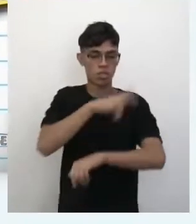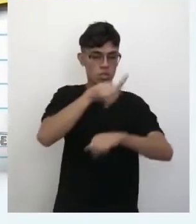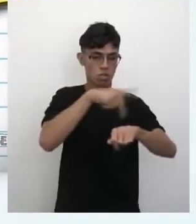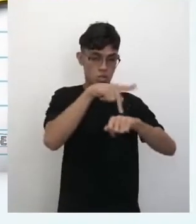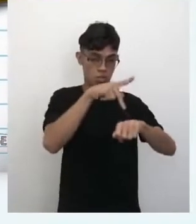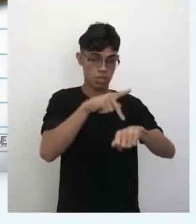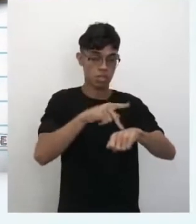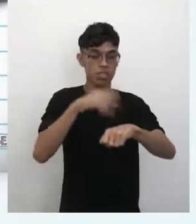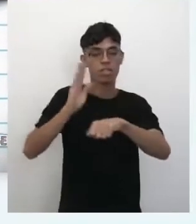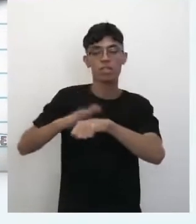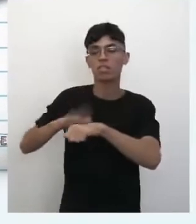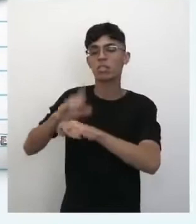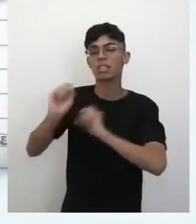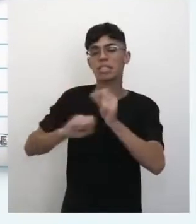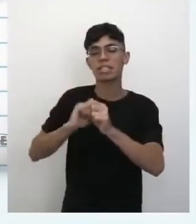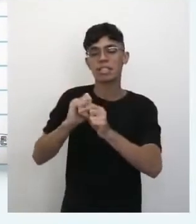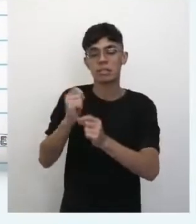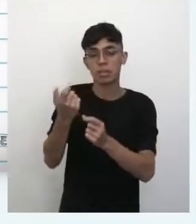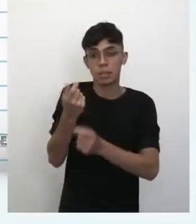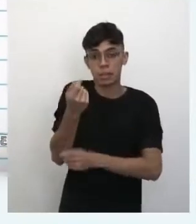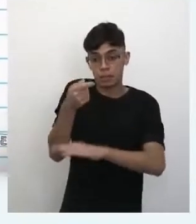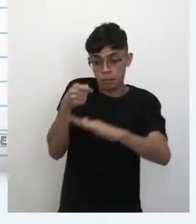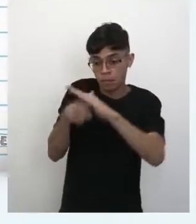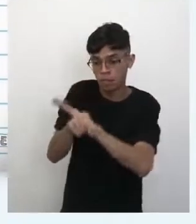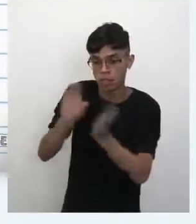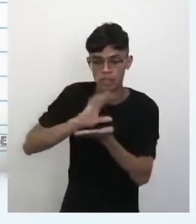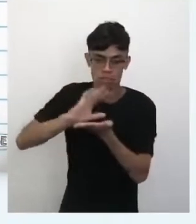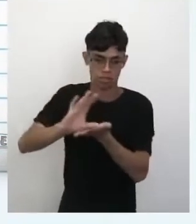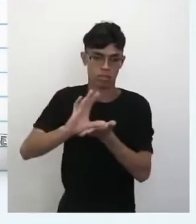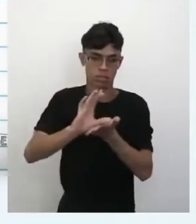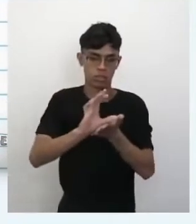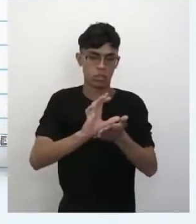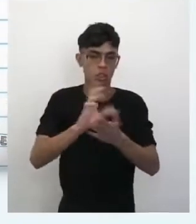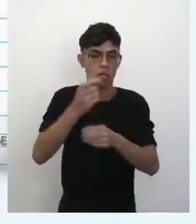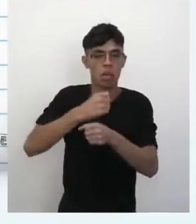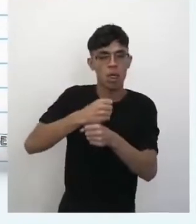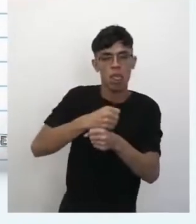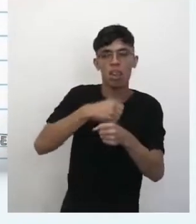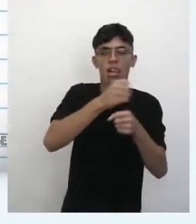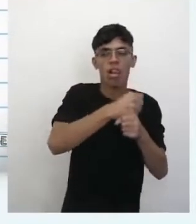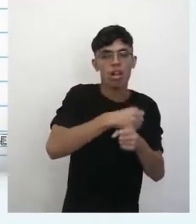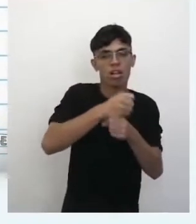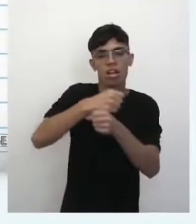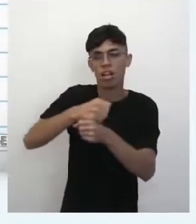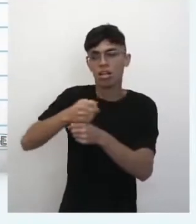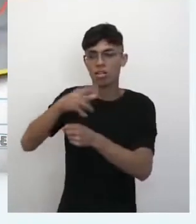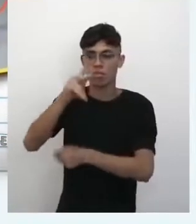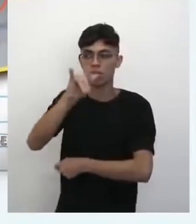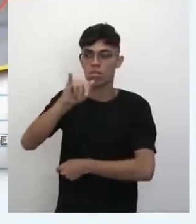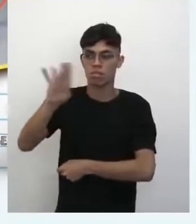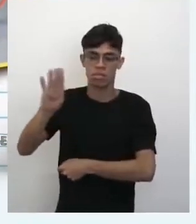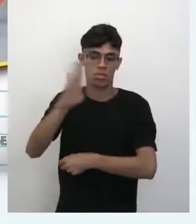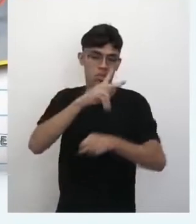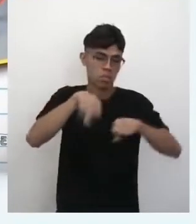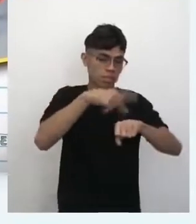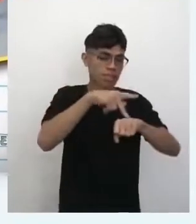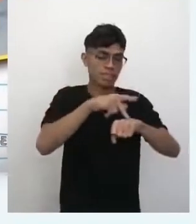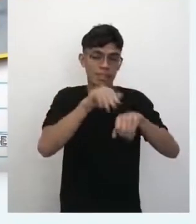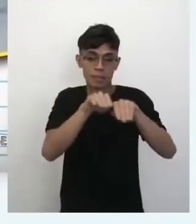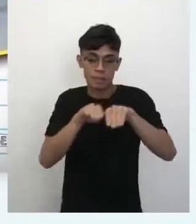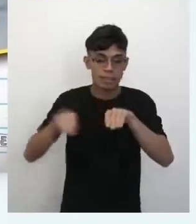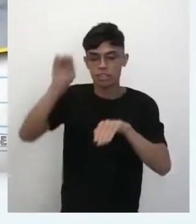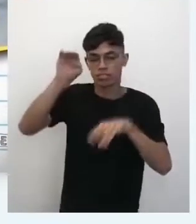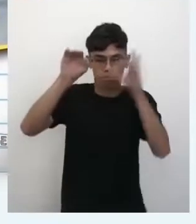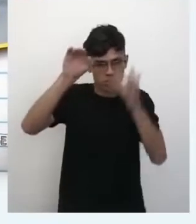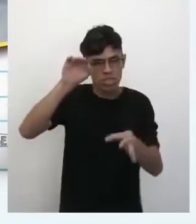país resolva realizar pesados investimentos financeiros em um determinado ano. Nesse ano, o PIB desse país será substancialmente elevado,